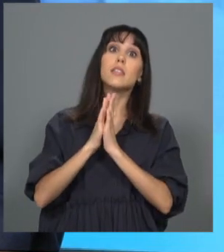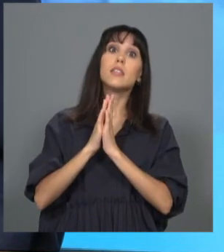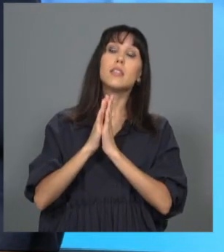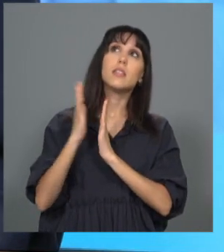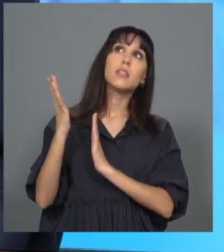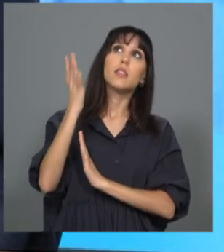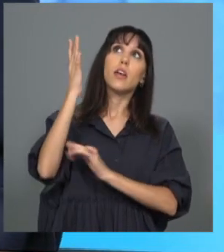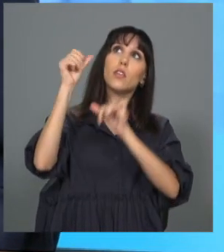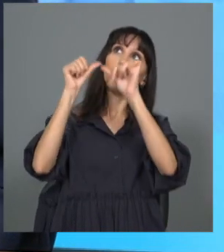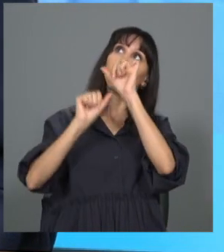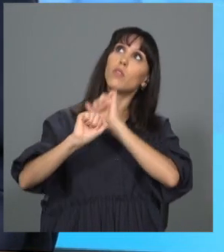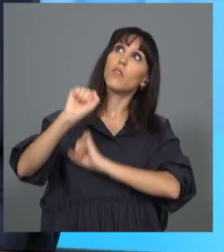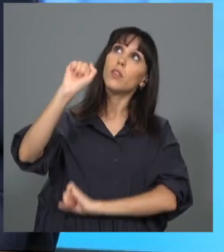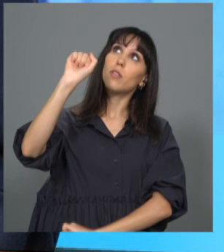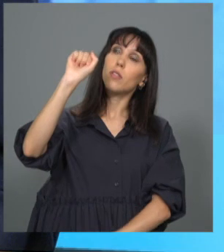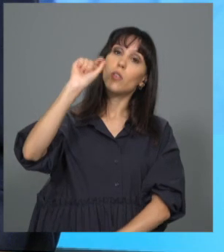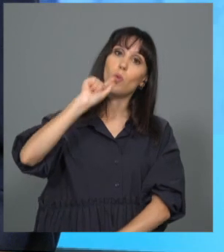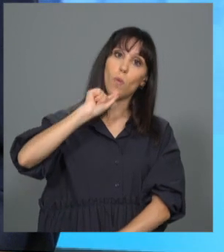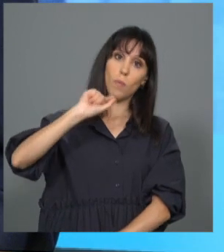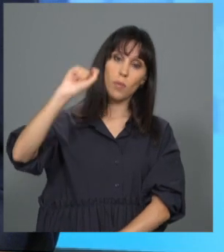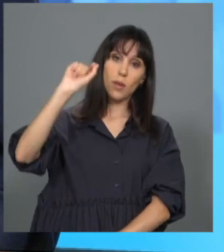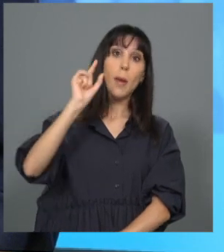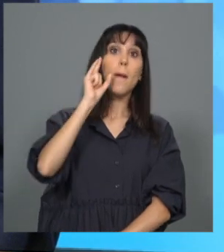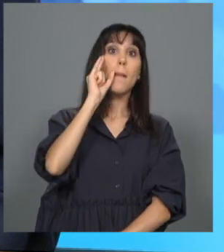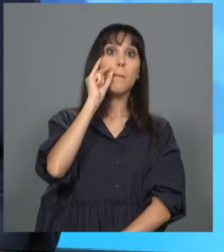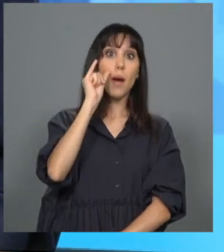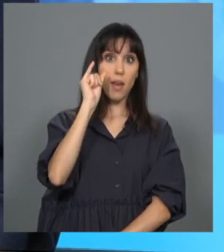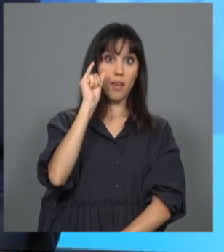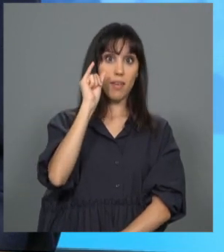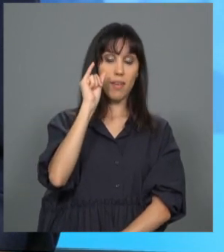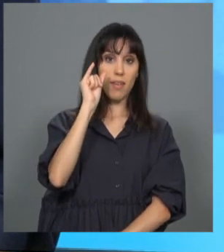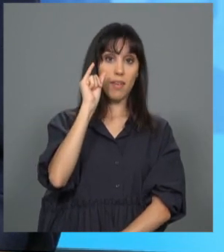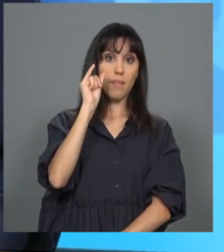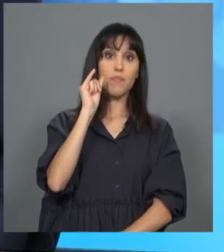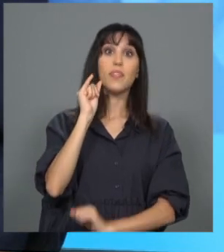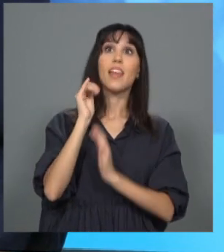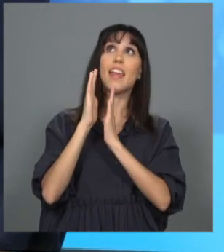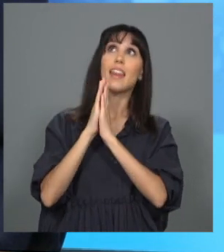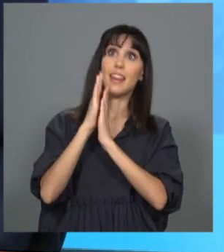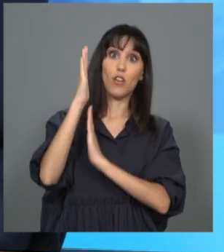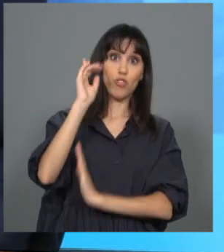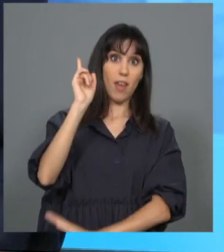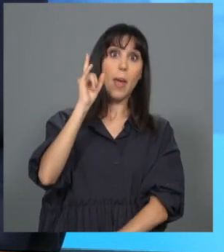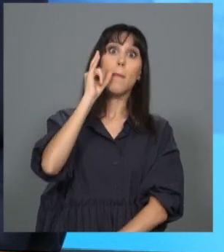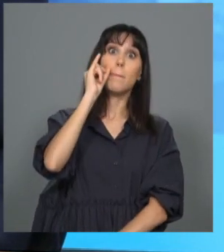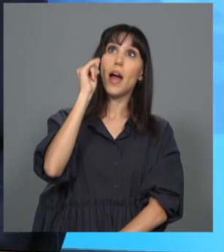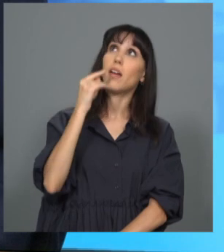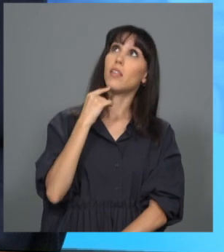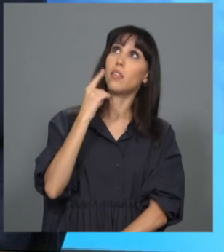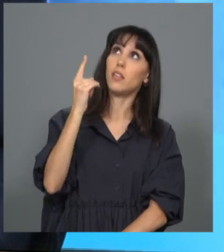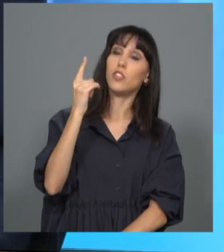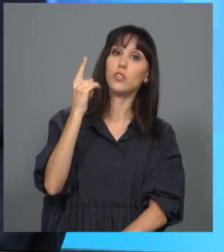santificado seja o teu nome. Pai, chamar a Deus Pai supõe